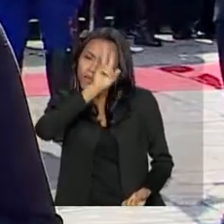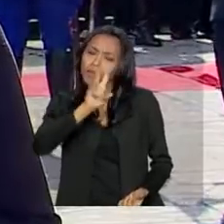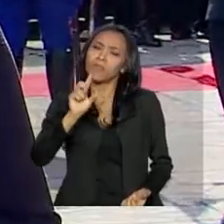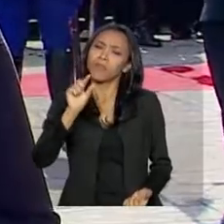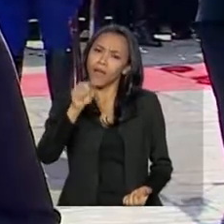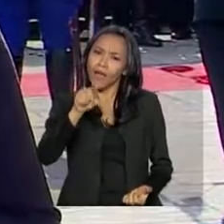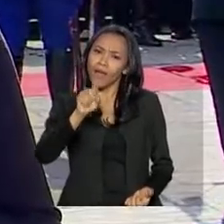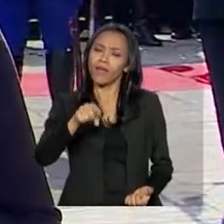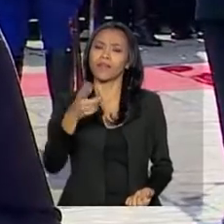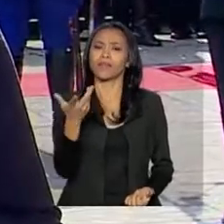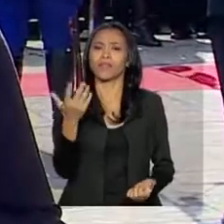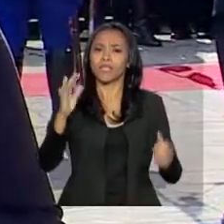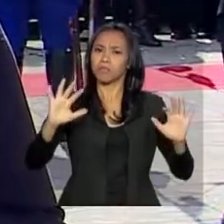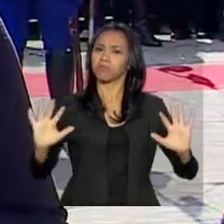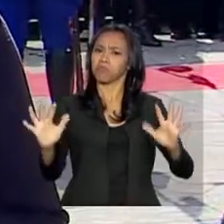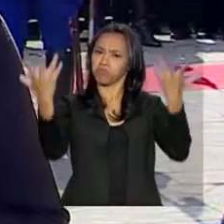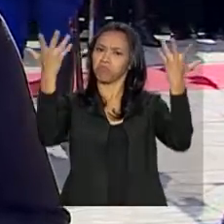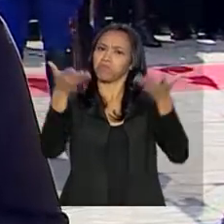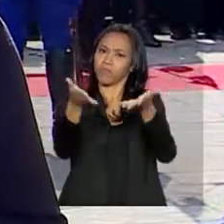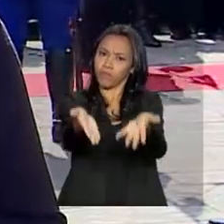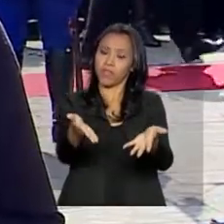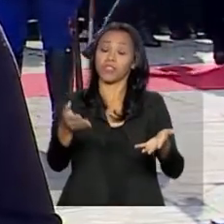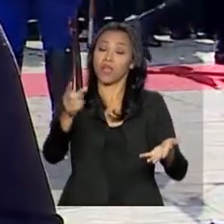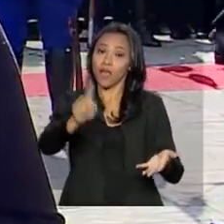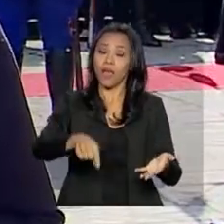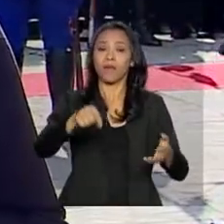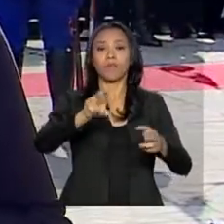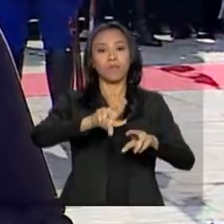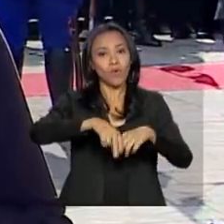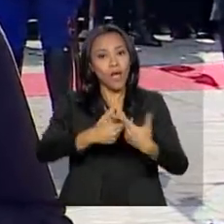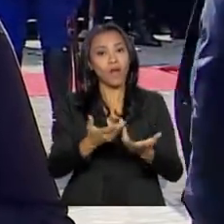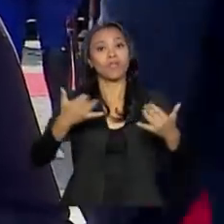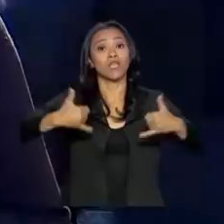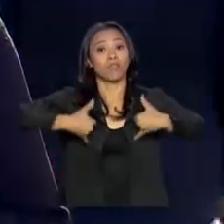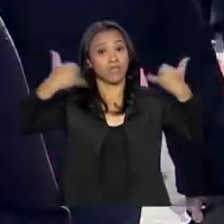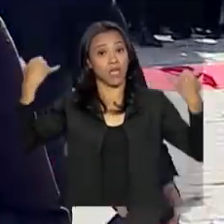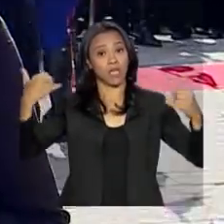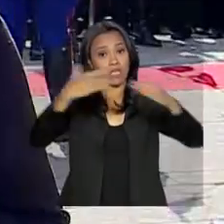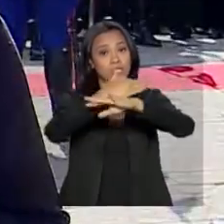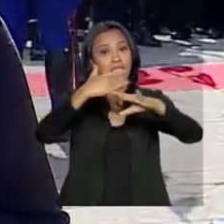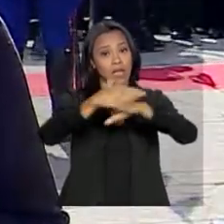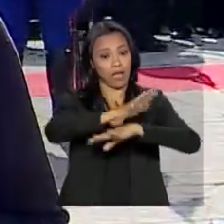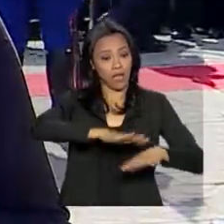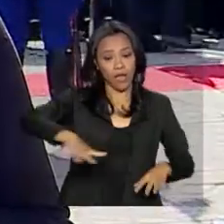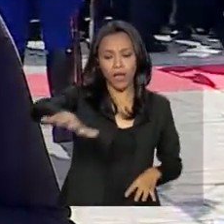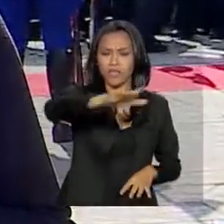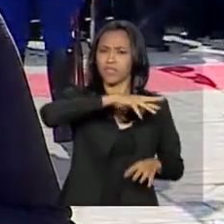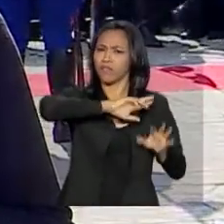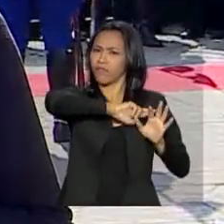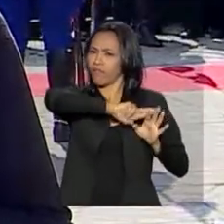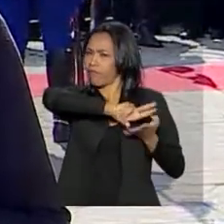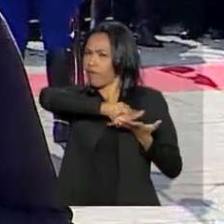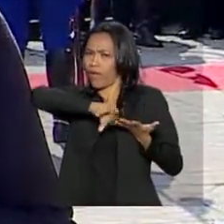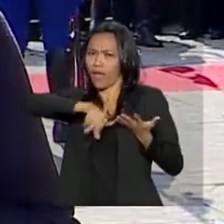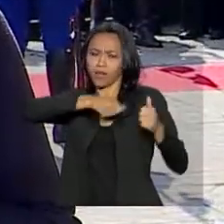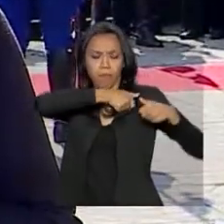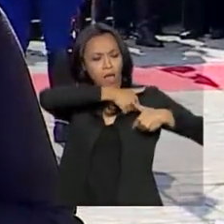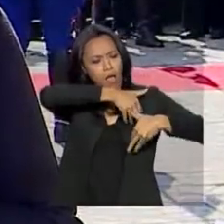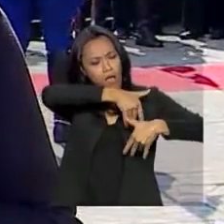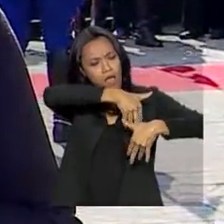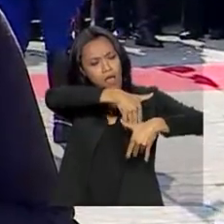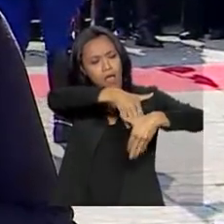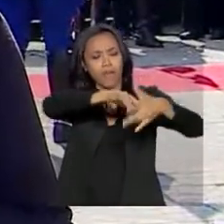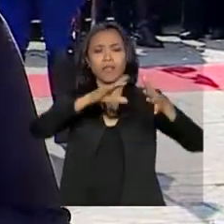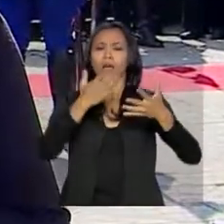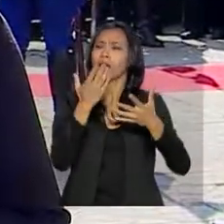de todas essas questões comemora tudo isso e exatamente por causa do aniversário da cidade São vários desfiles militares que estão acontecendo por aqui a cidade está